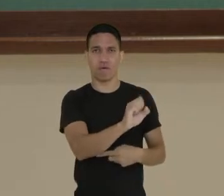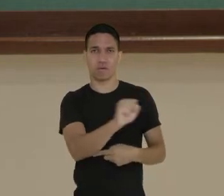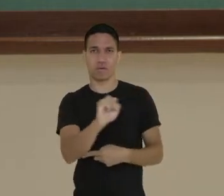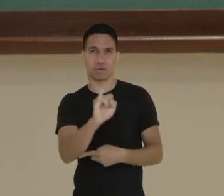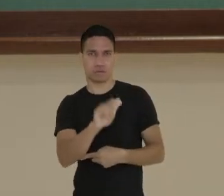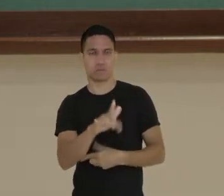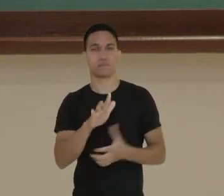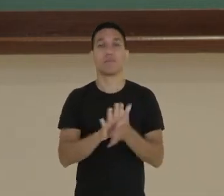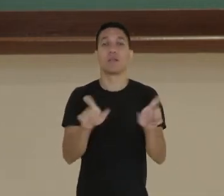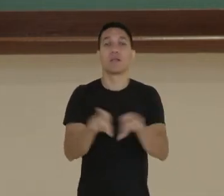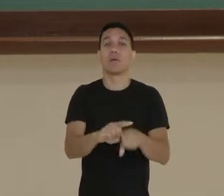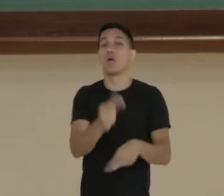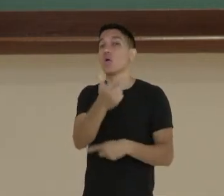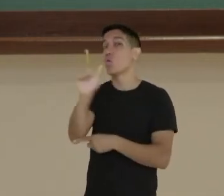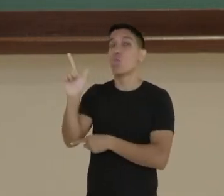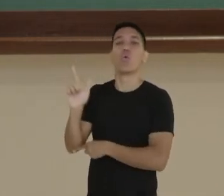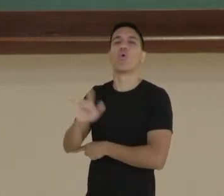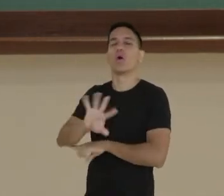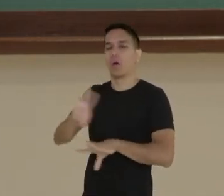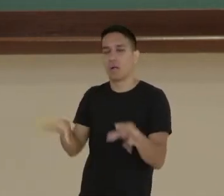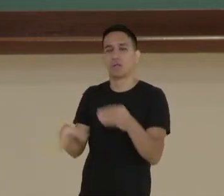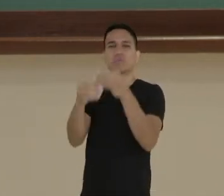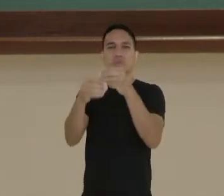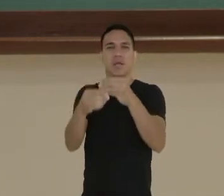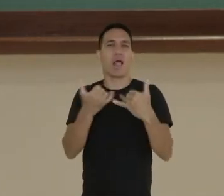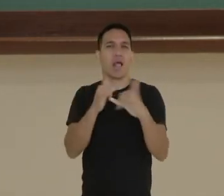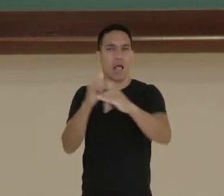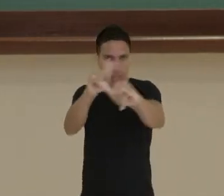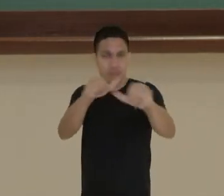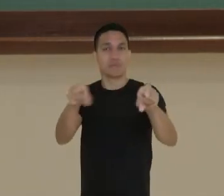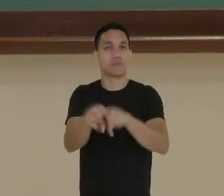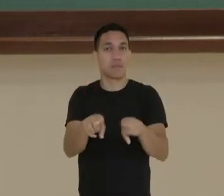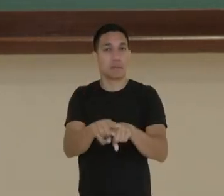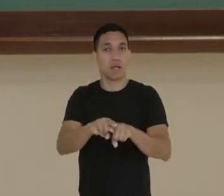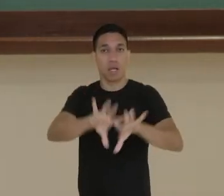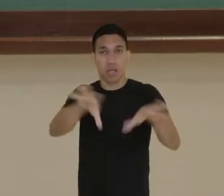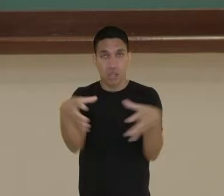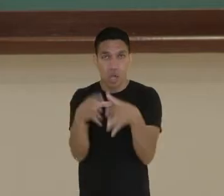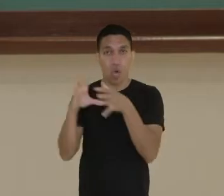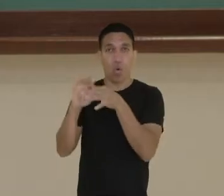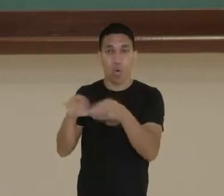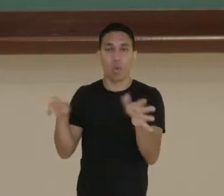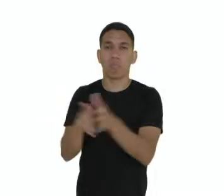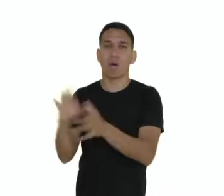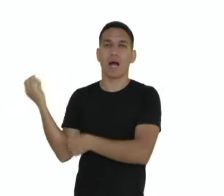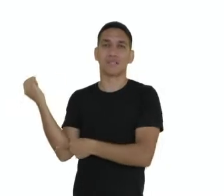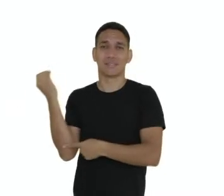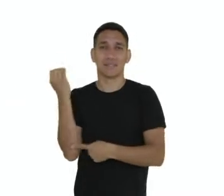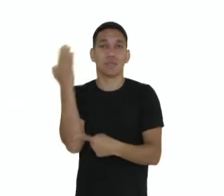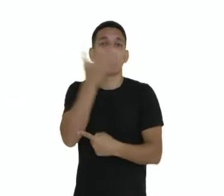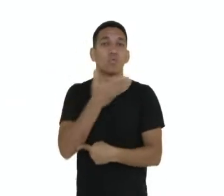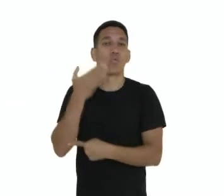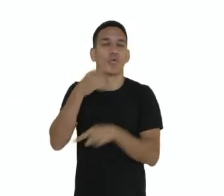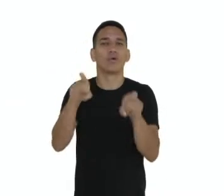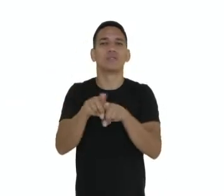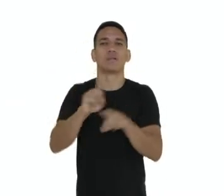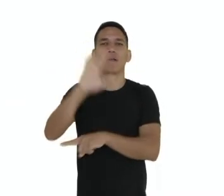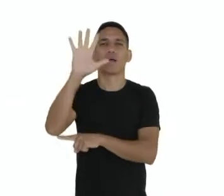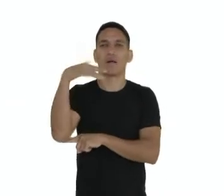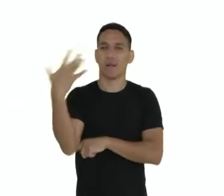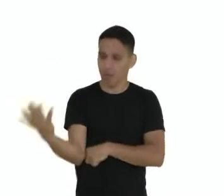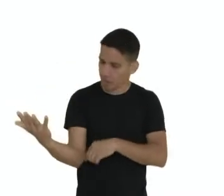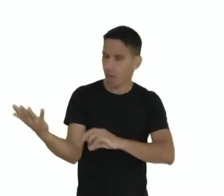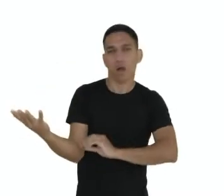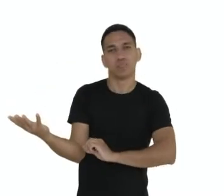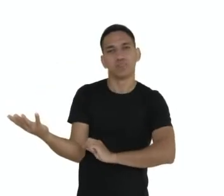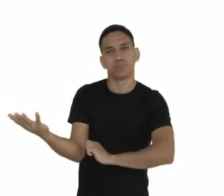energia também, que está oriundo nesse contexto, que seria, por exemplo, a cana-de-açúcar, né, a lenha, você tem